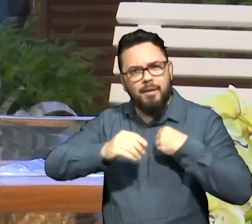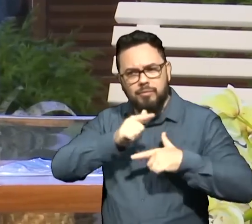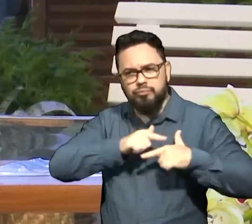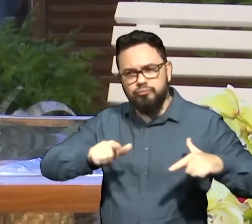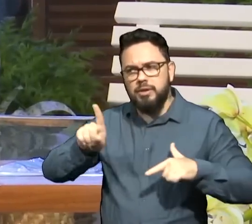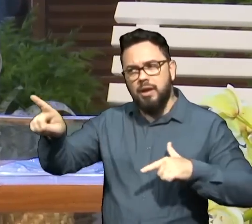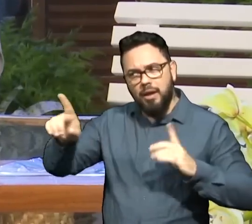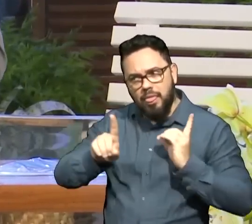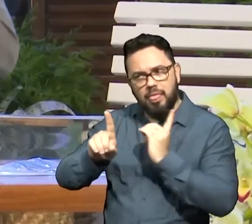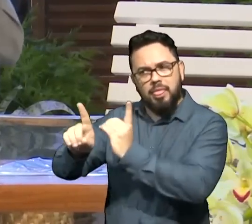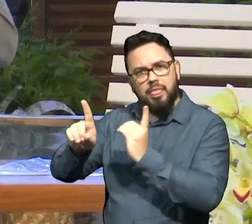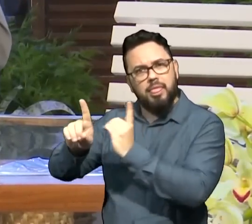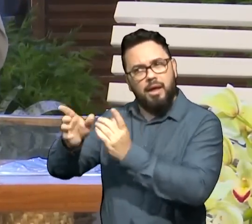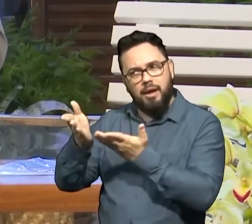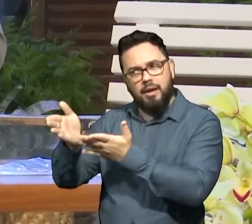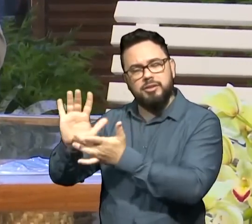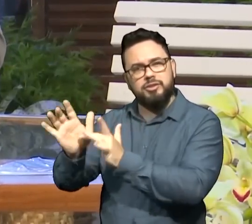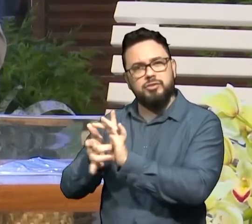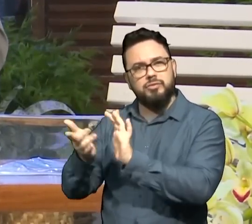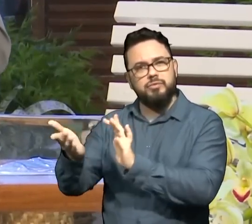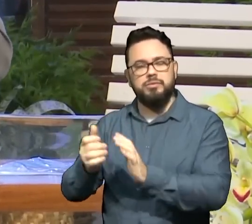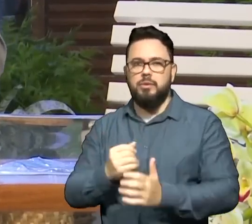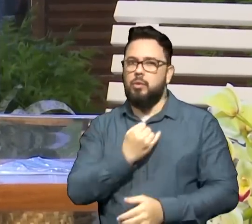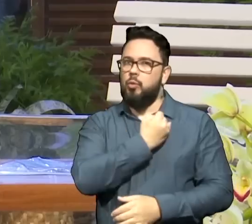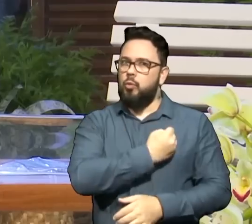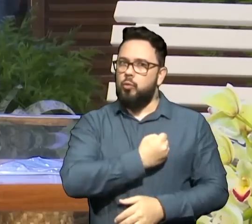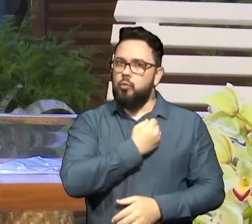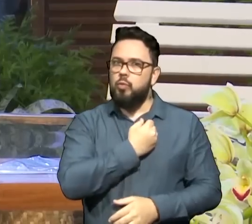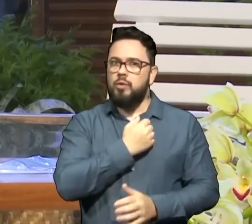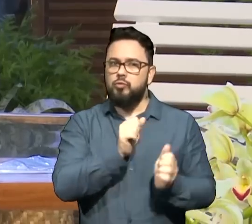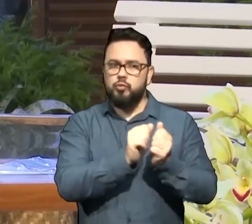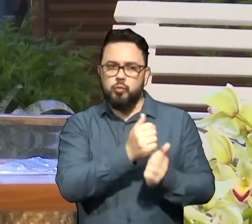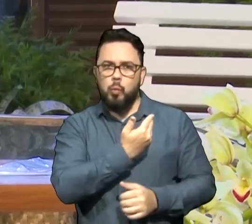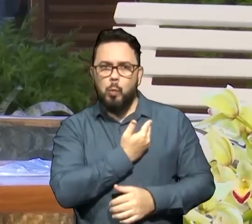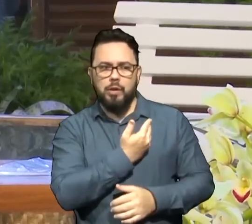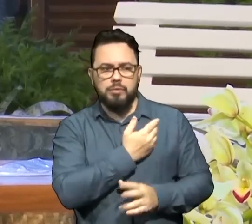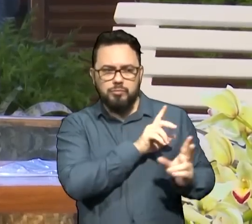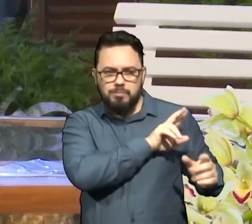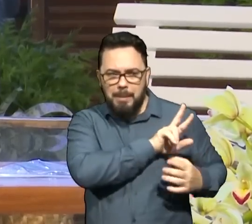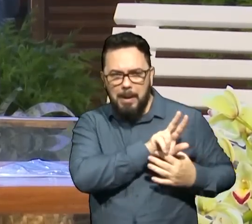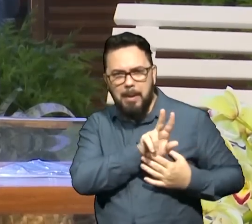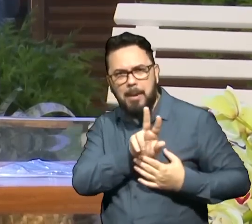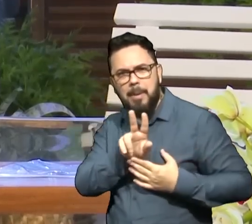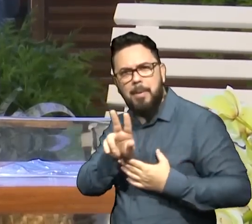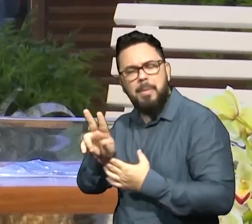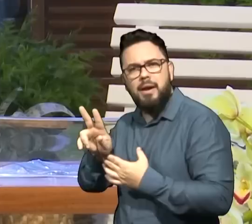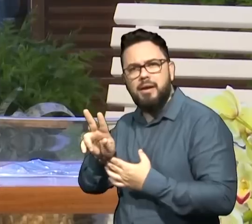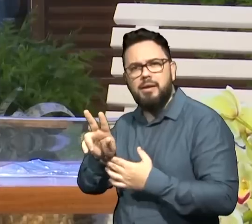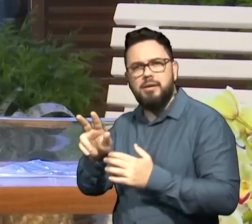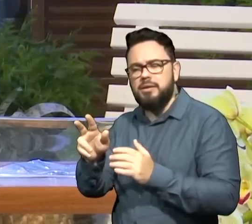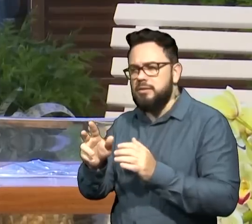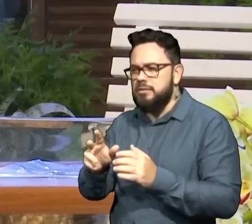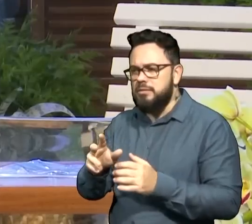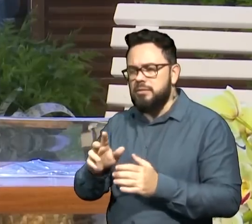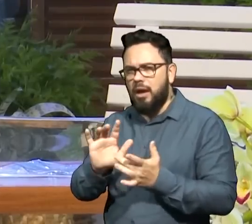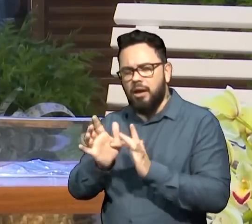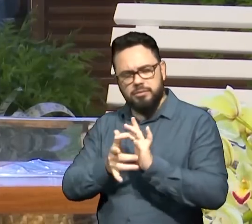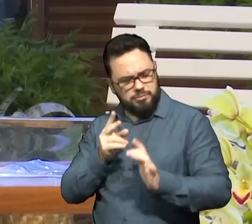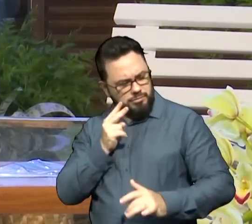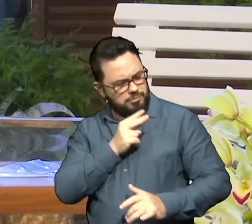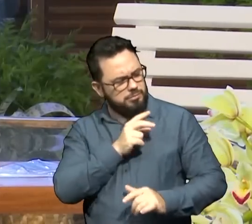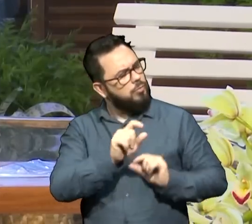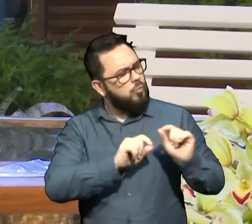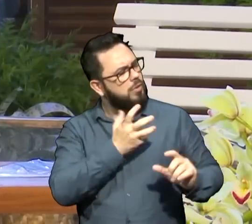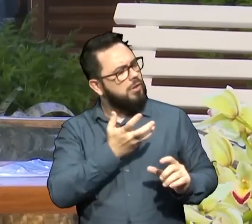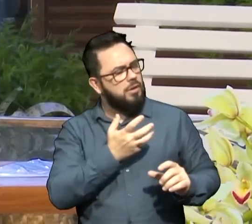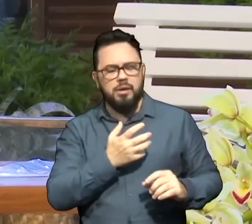seguir ele e o seu colega na mesma hora foram seguir Jesus e quando Jesus parou o que vocês procuram a gente quer